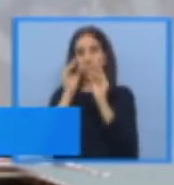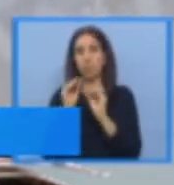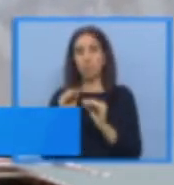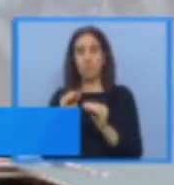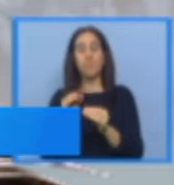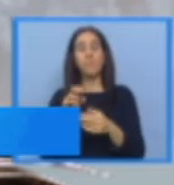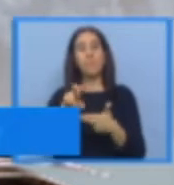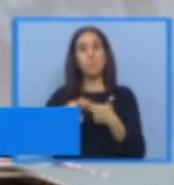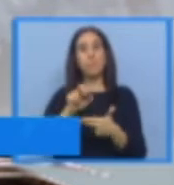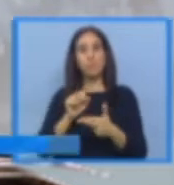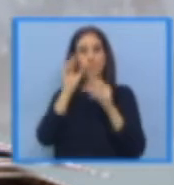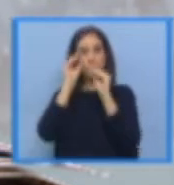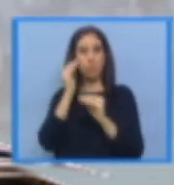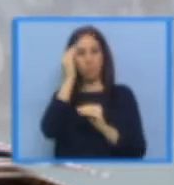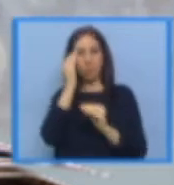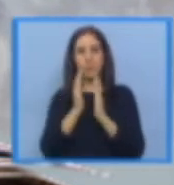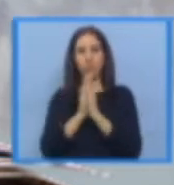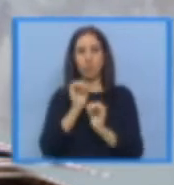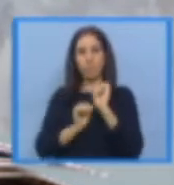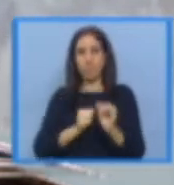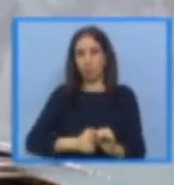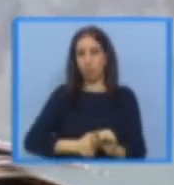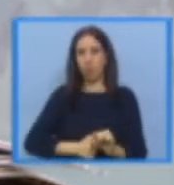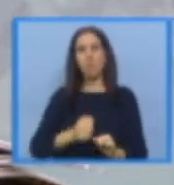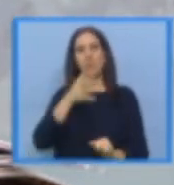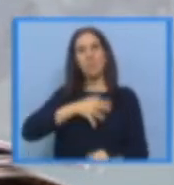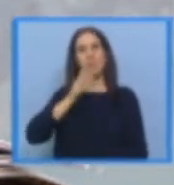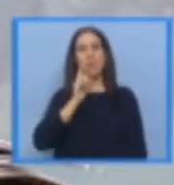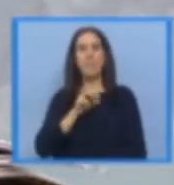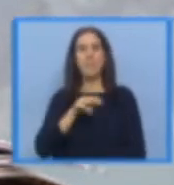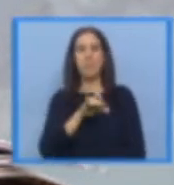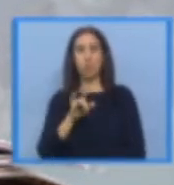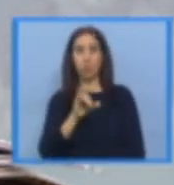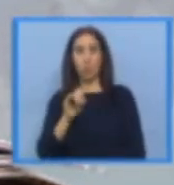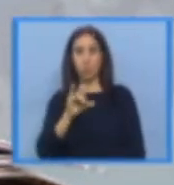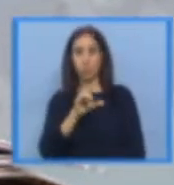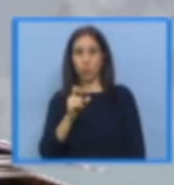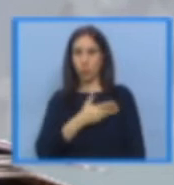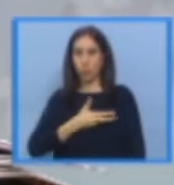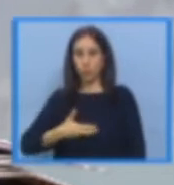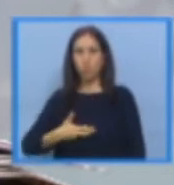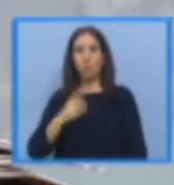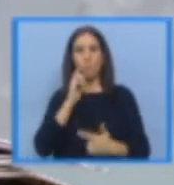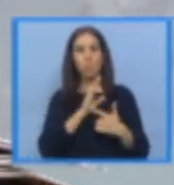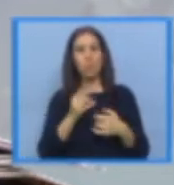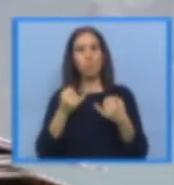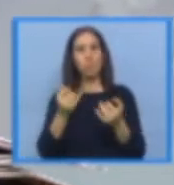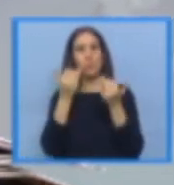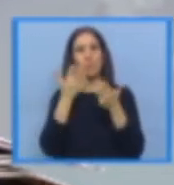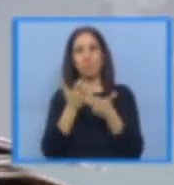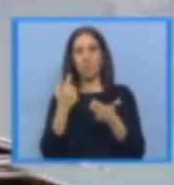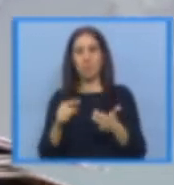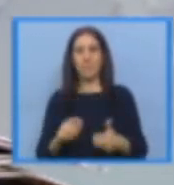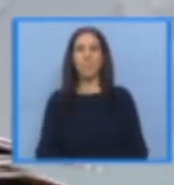de Educação Moral e Religiosa Católica, como nos vai dizer Maria João Cruz, daqui a pouco, depois de mostrarmos notícias que marcam